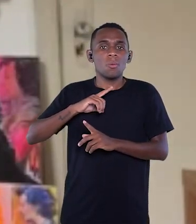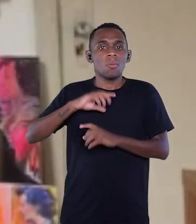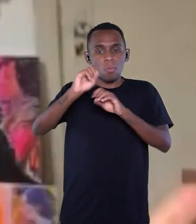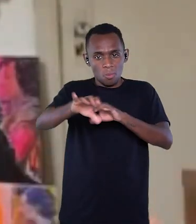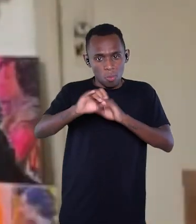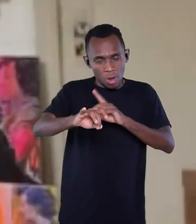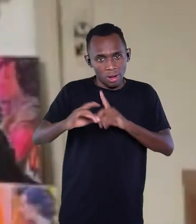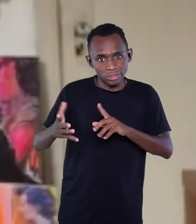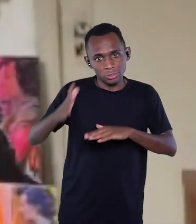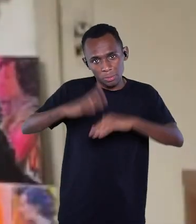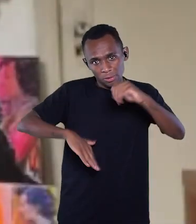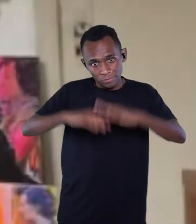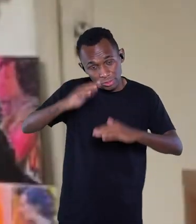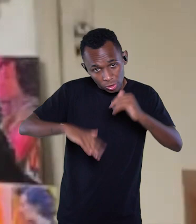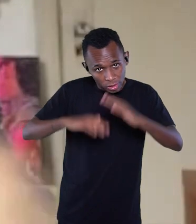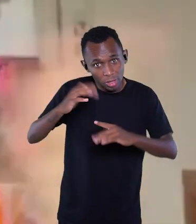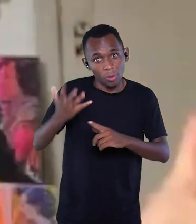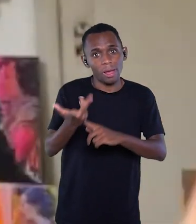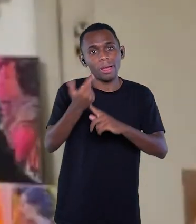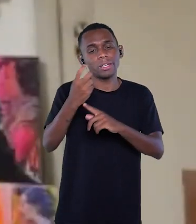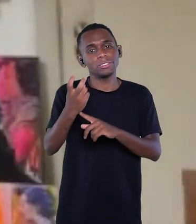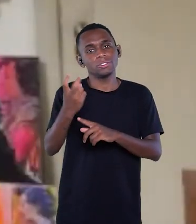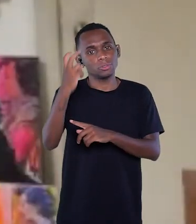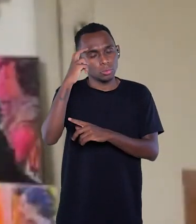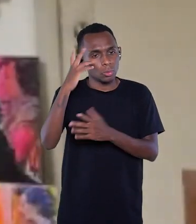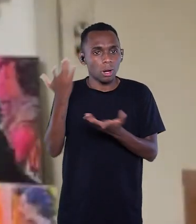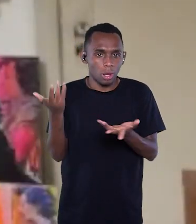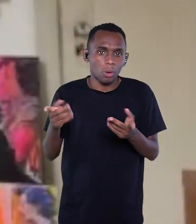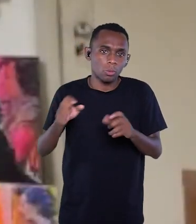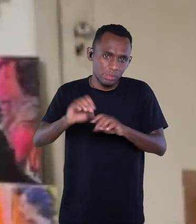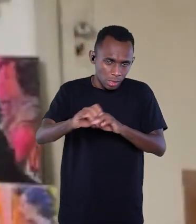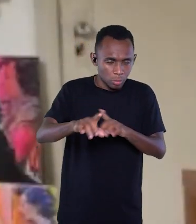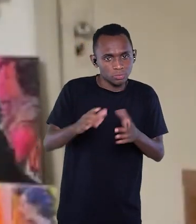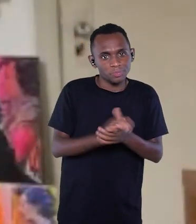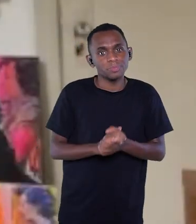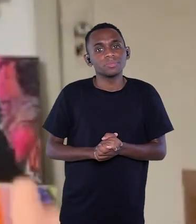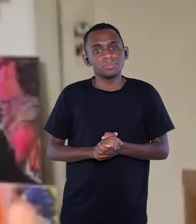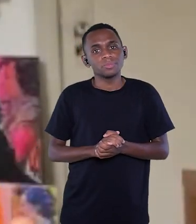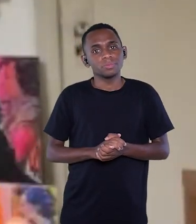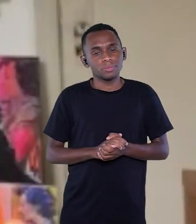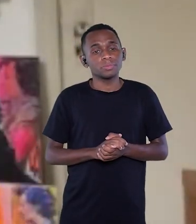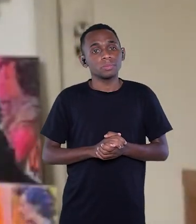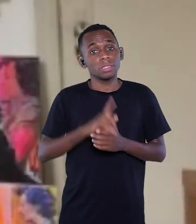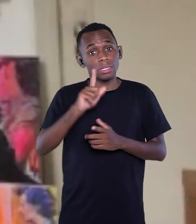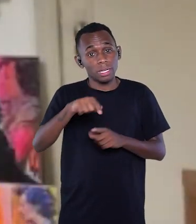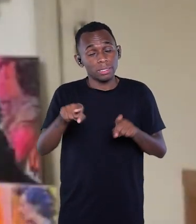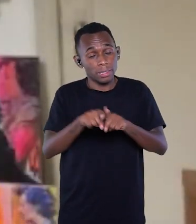acho sensacional, e não só o arte educador, como também o redutor de danos, que é normalmente